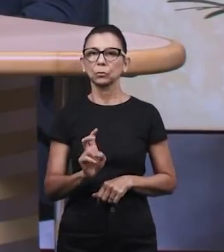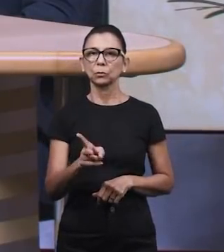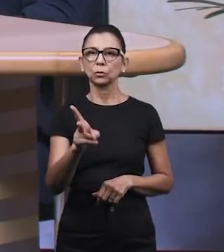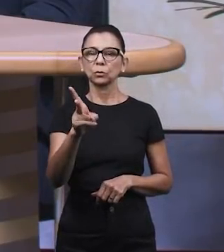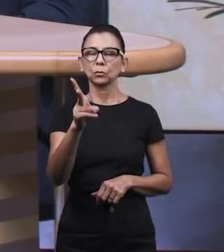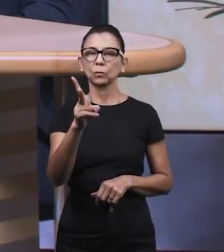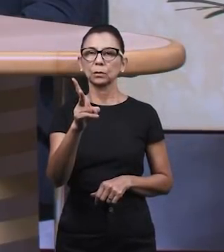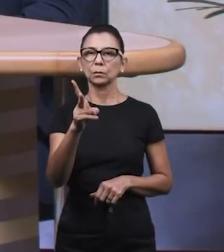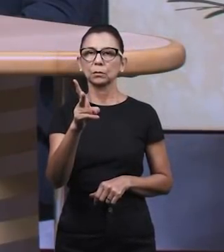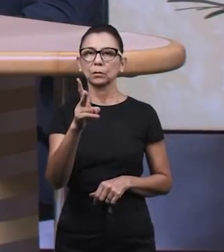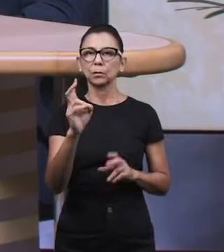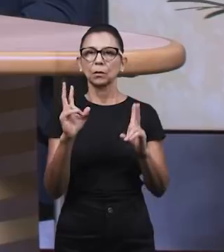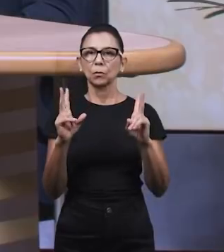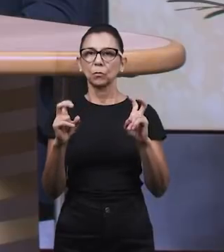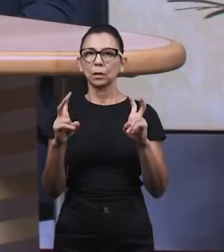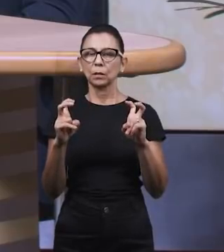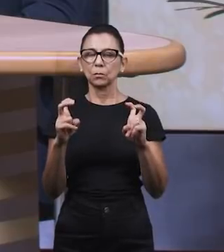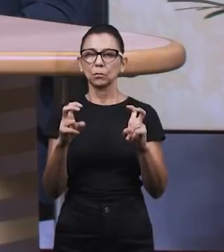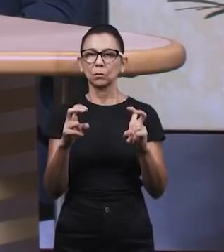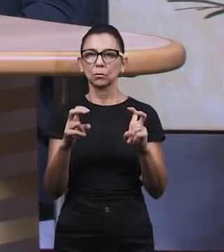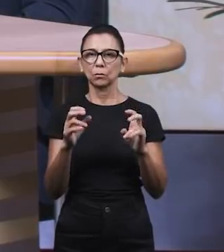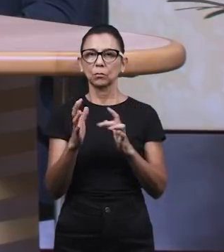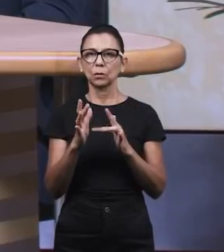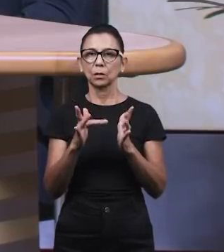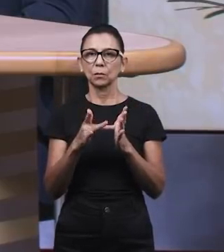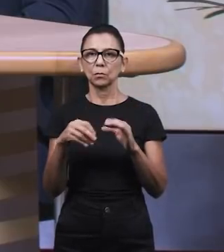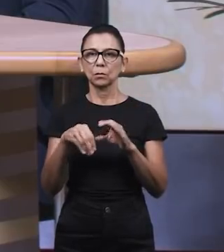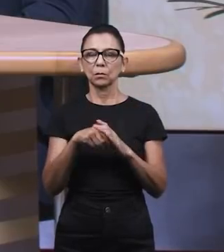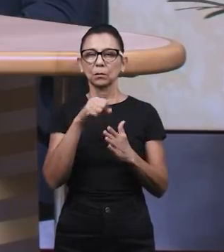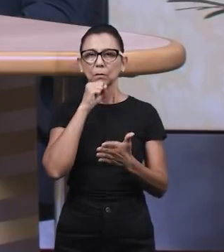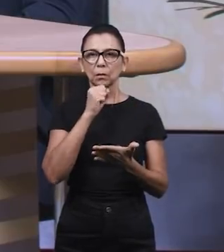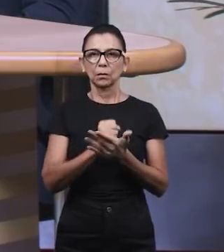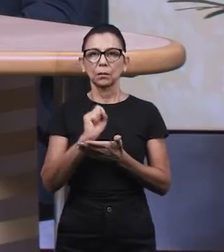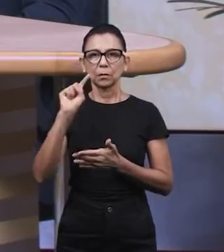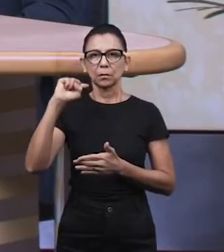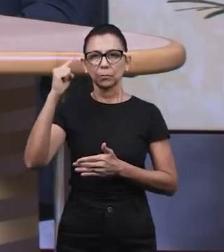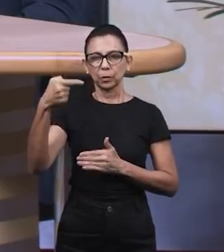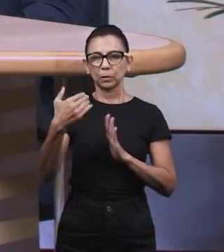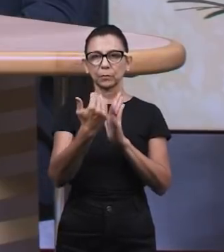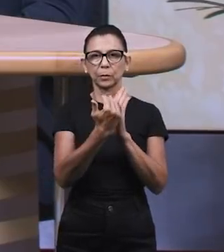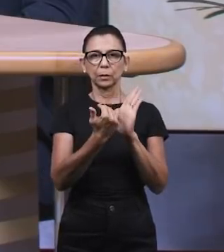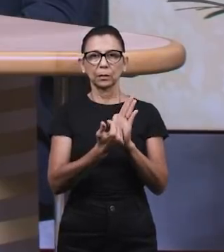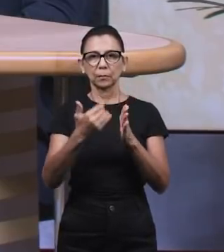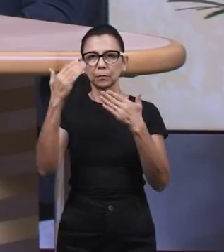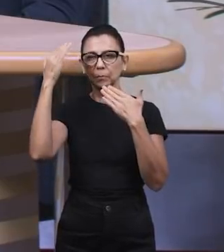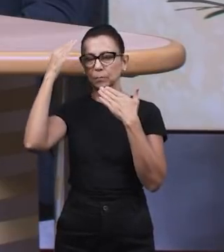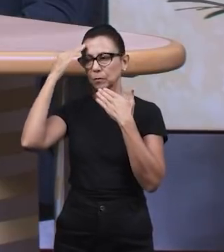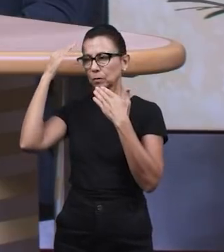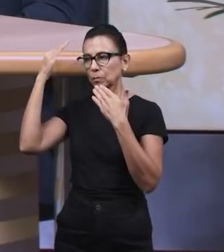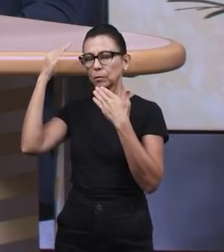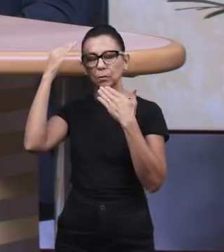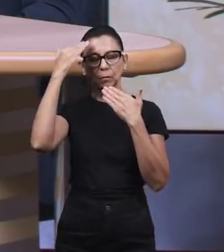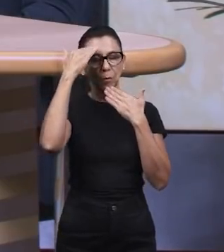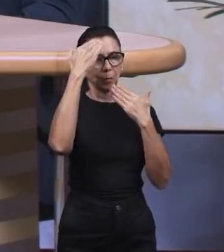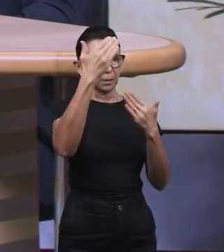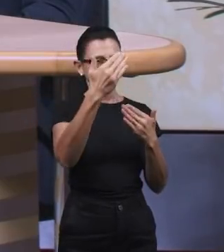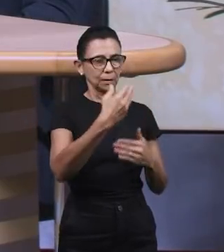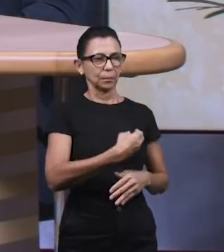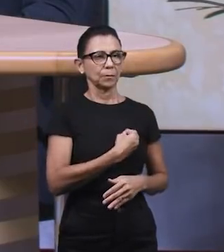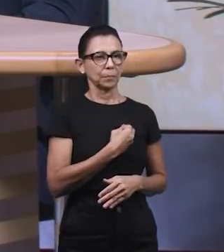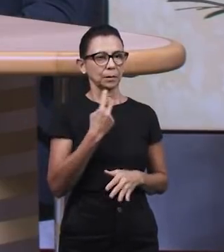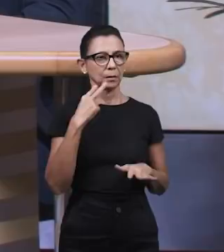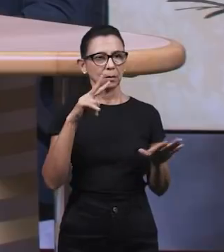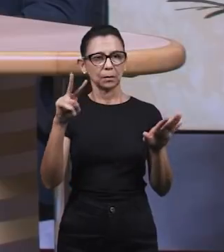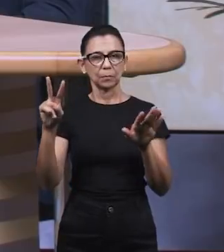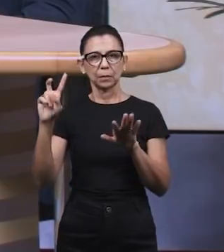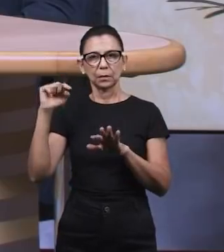sobre Jesus no Velho Testamento nas próximas edições do Conversas Bíblicas. Pastor Gilson, muito obrigado pela sua presença aqui. Amém. Se Deus quiser, na